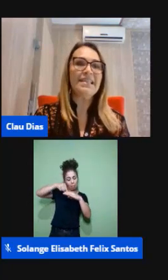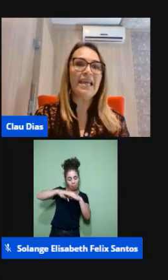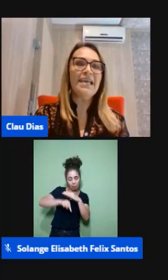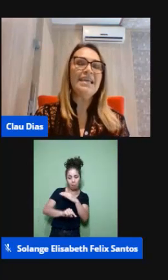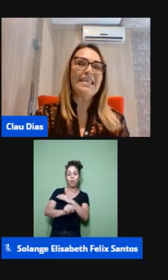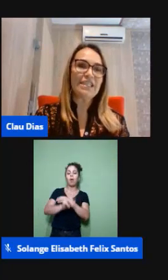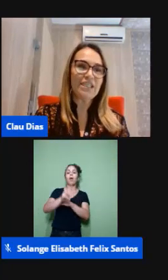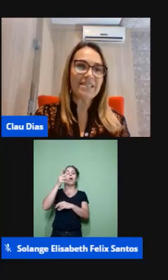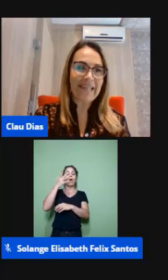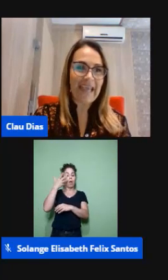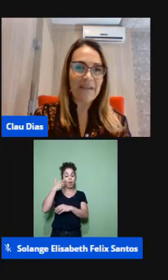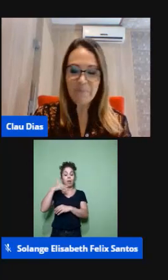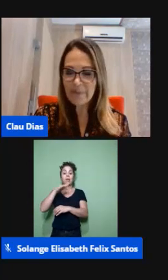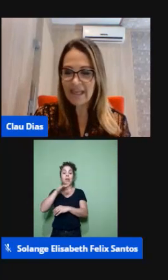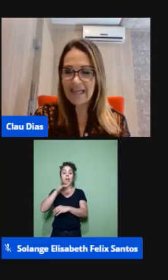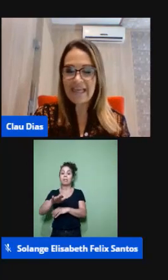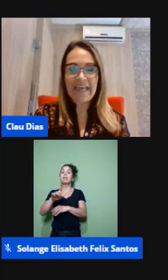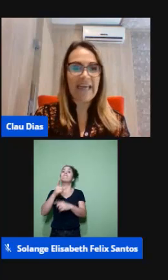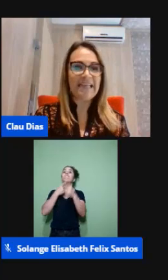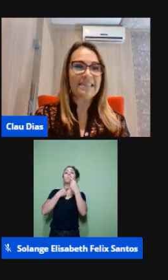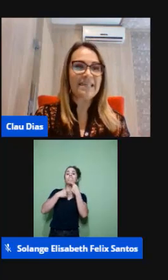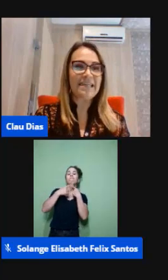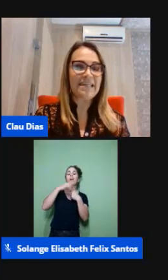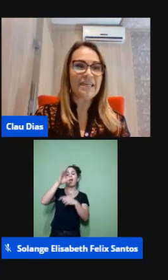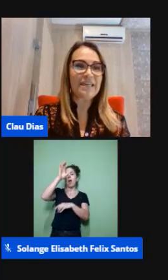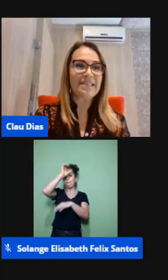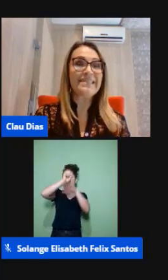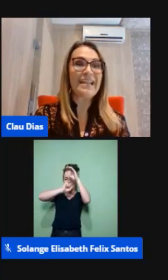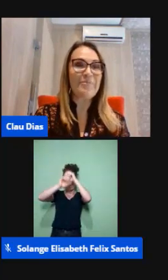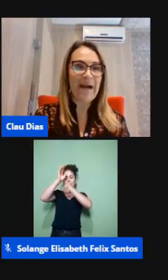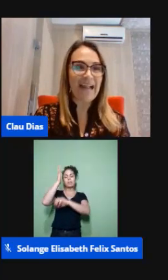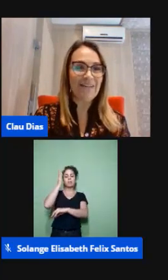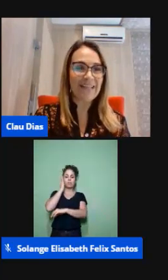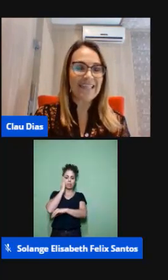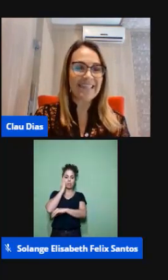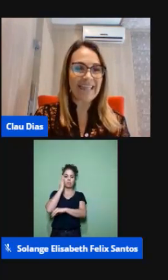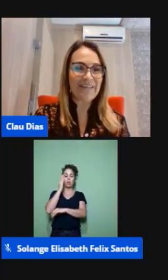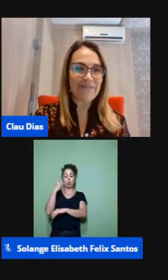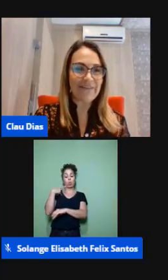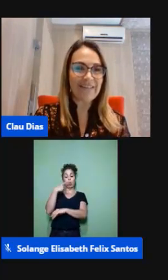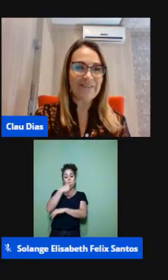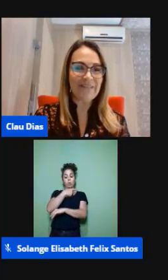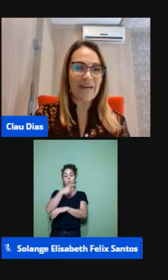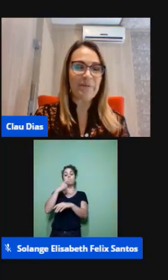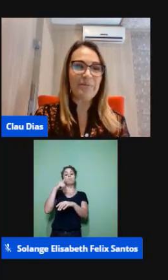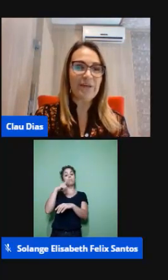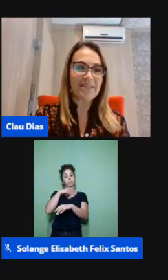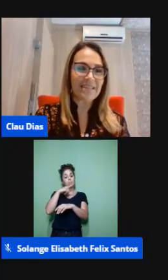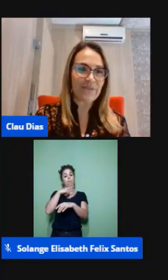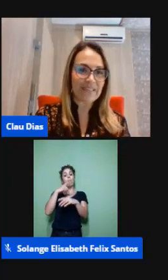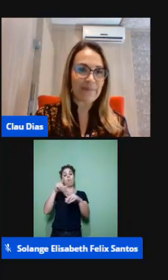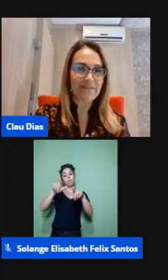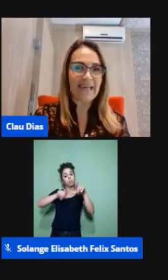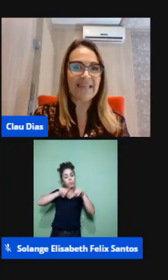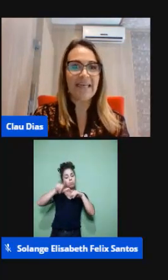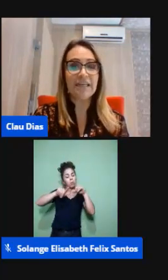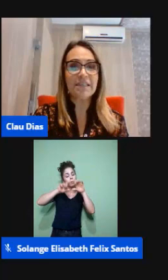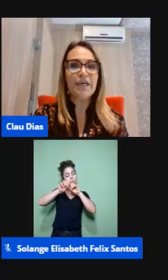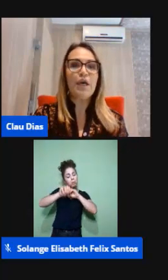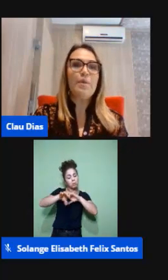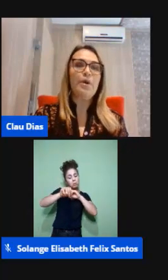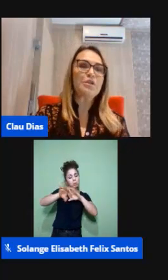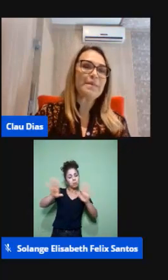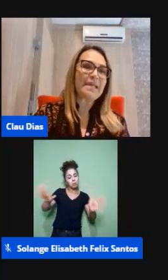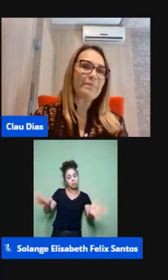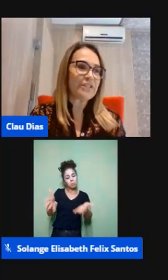saber, né? E a gente tem esse trabalho, né? De estar levando, né? Aprimorando esse conhecimento da